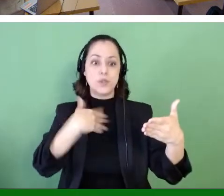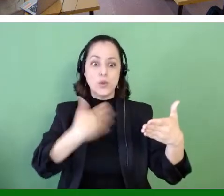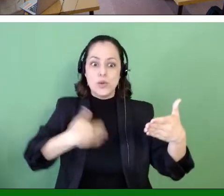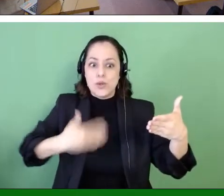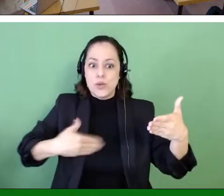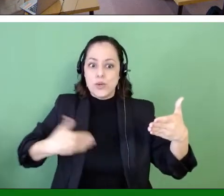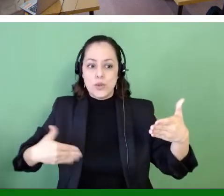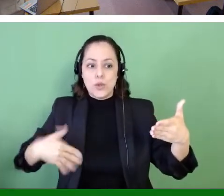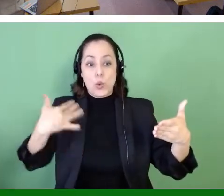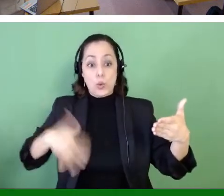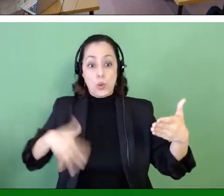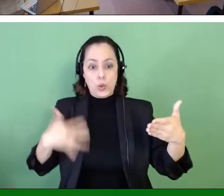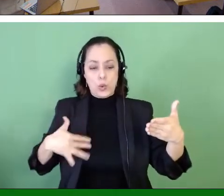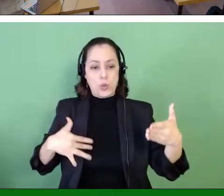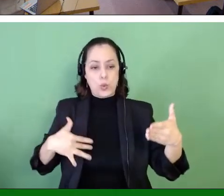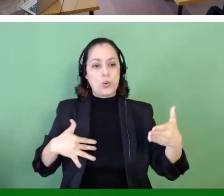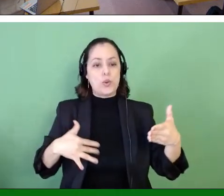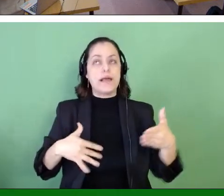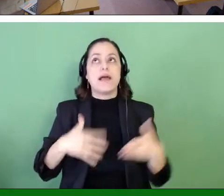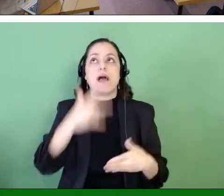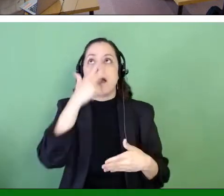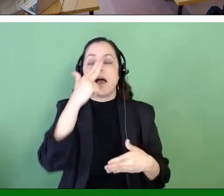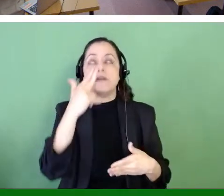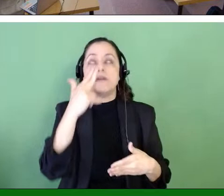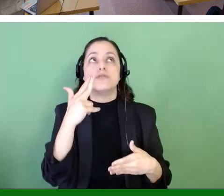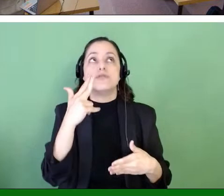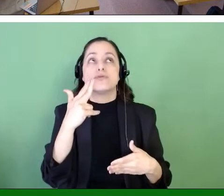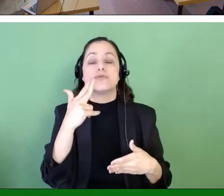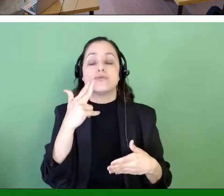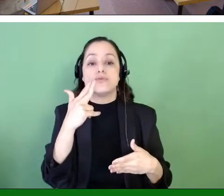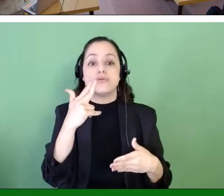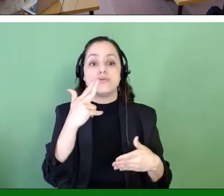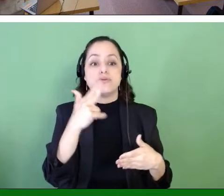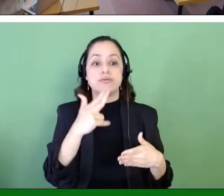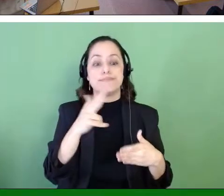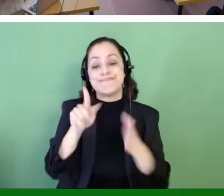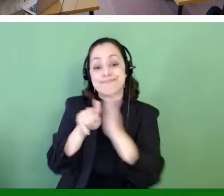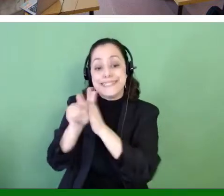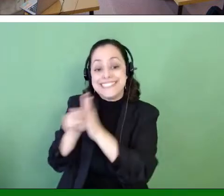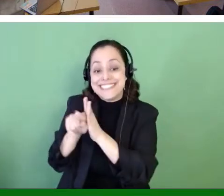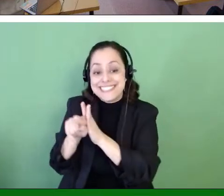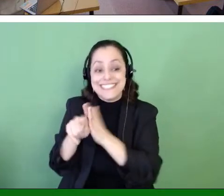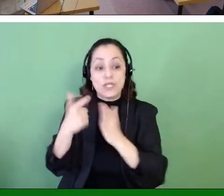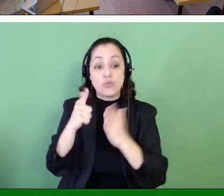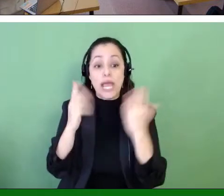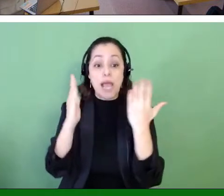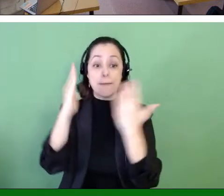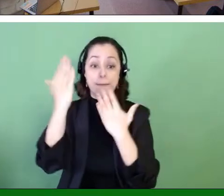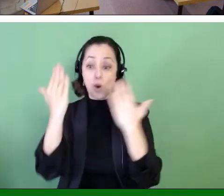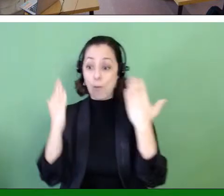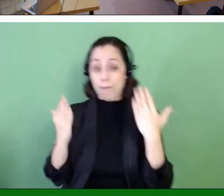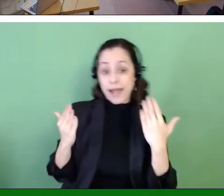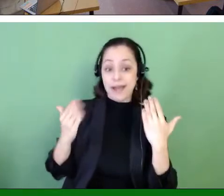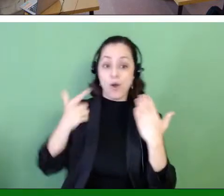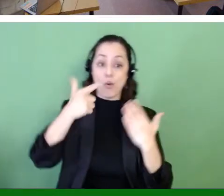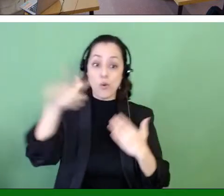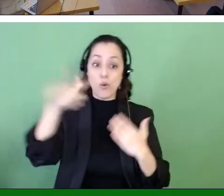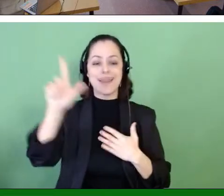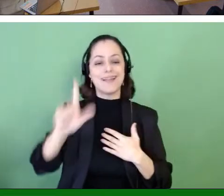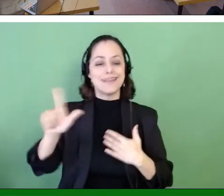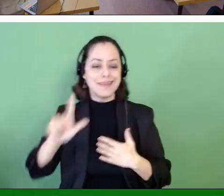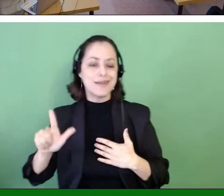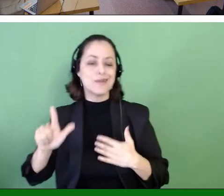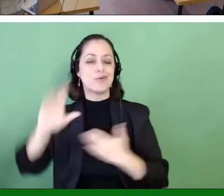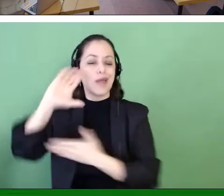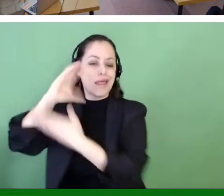gente falta um pouco de pesquisas, como a gente não tinha muito parâmetro para comparar alguns dados que são muito